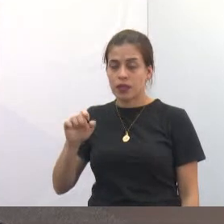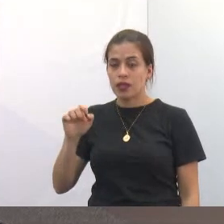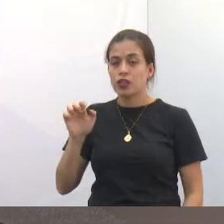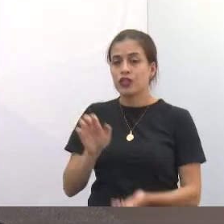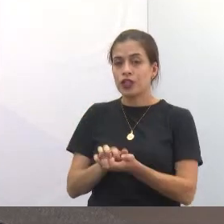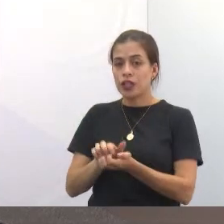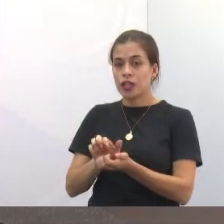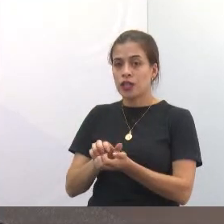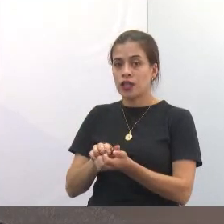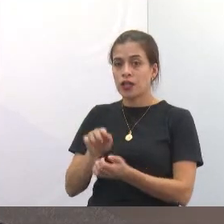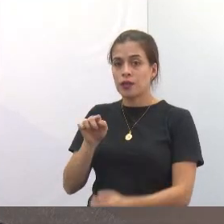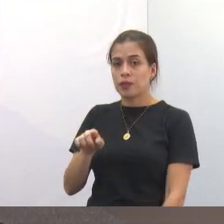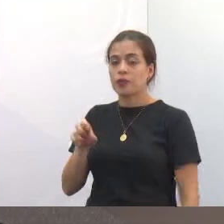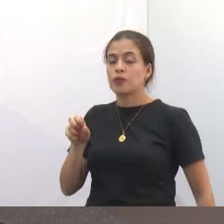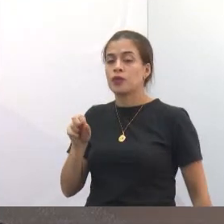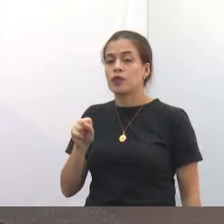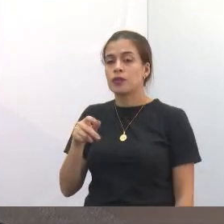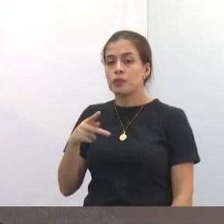atendimento@saejacareí.sp.gov.br, site